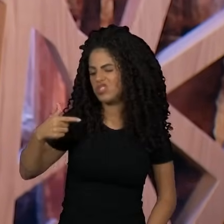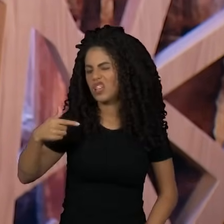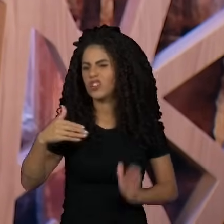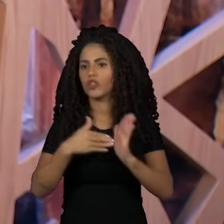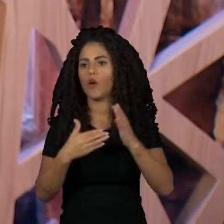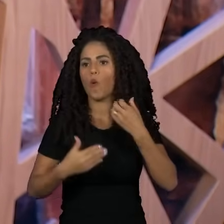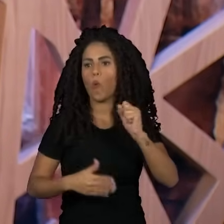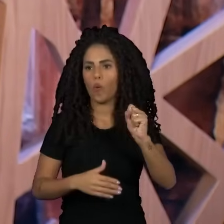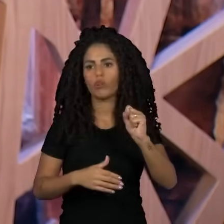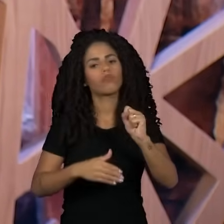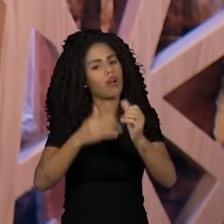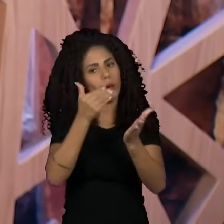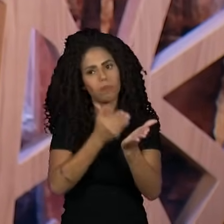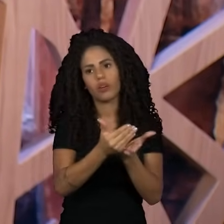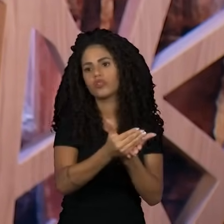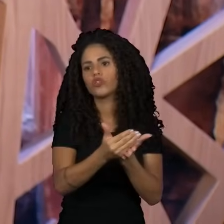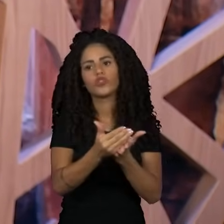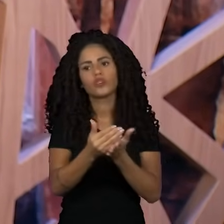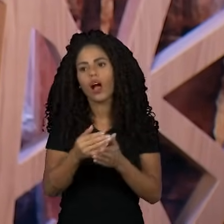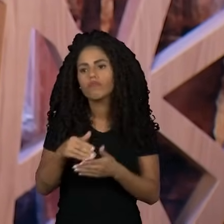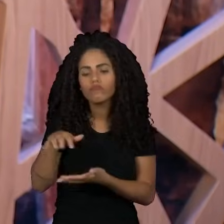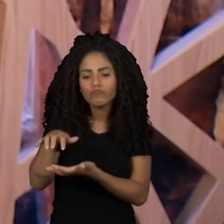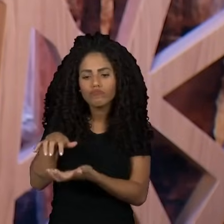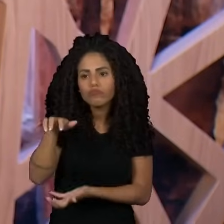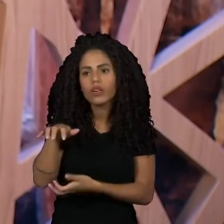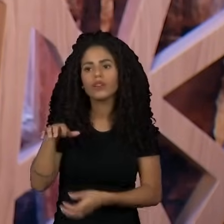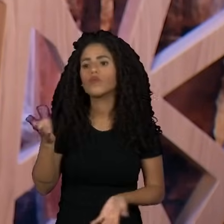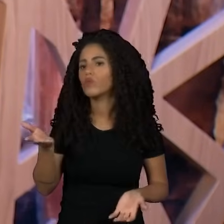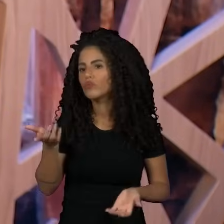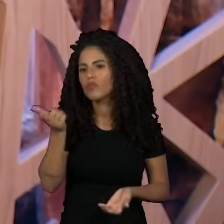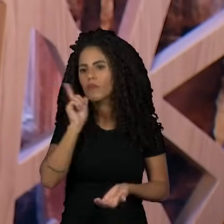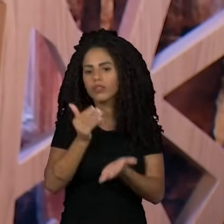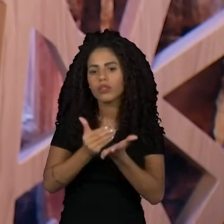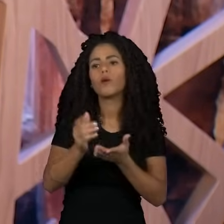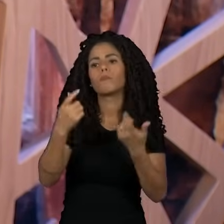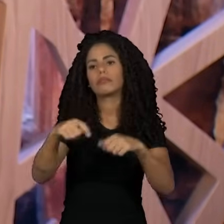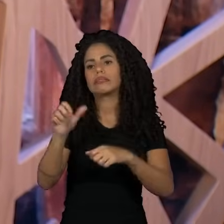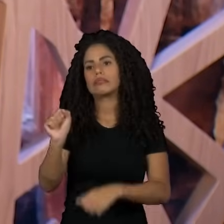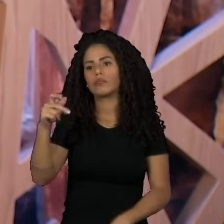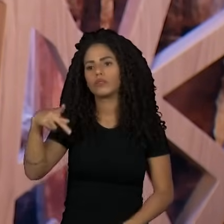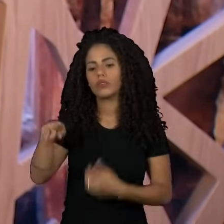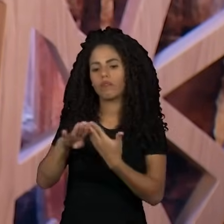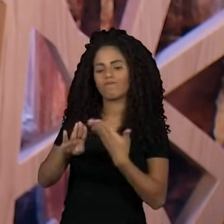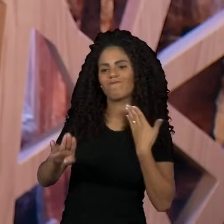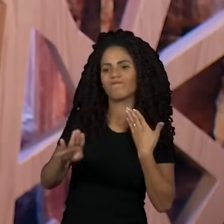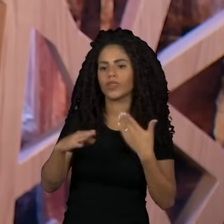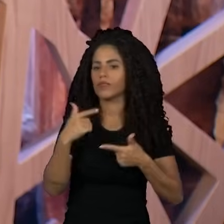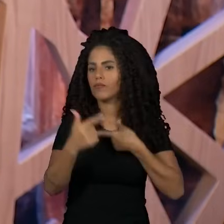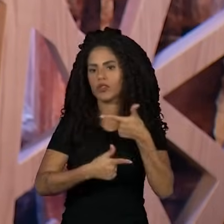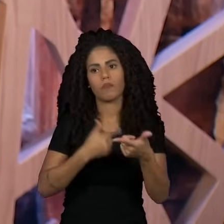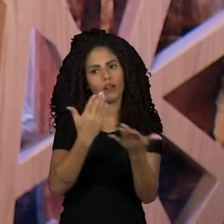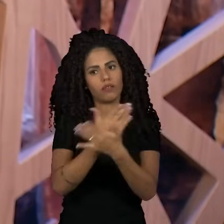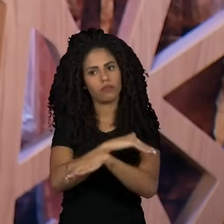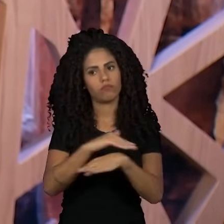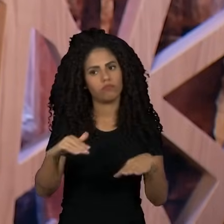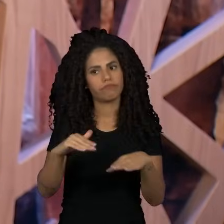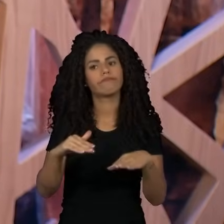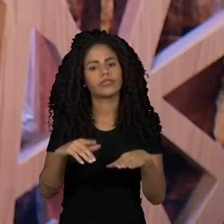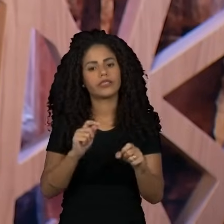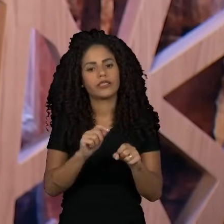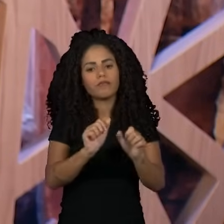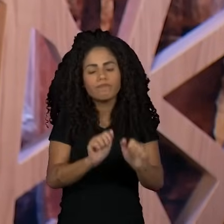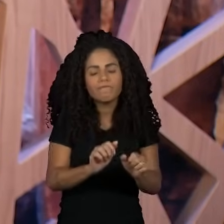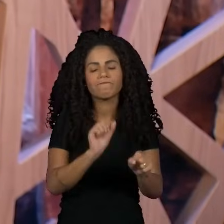que a partir dessa idade eles começam a ficar idosos. Então eles começam, né, pode ter alguma doença, algum problema, né? Então por isso é